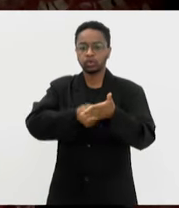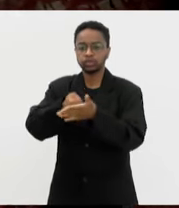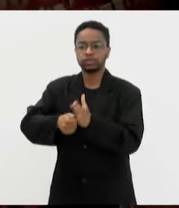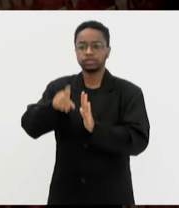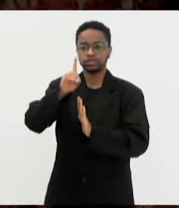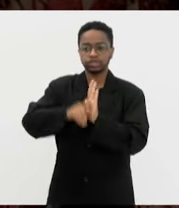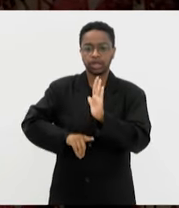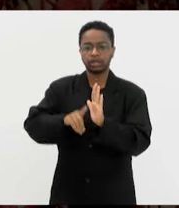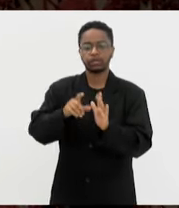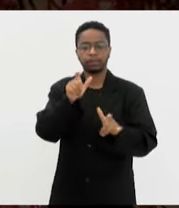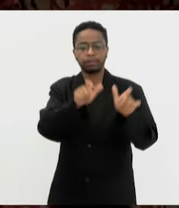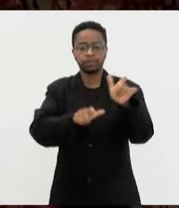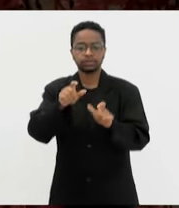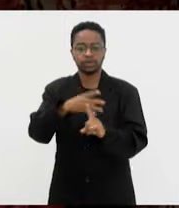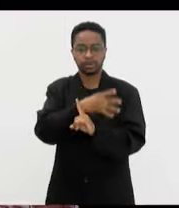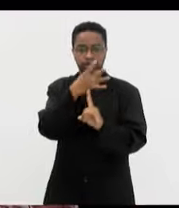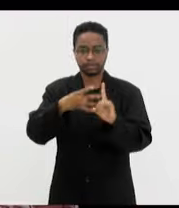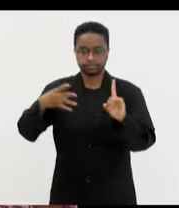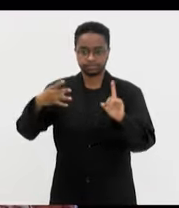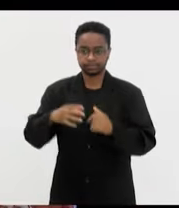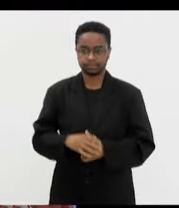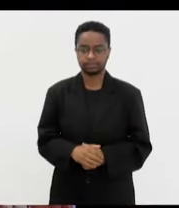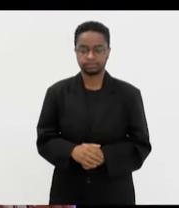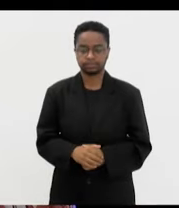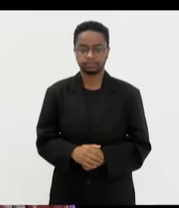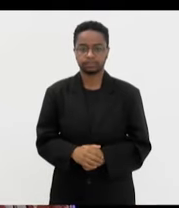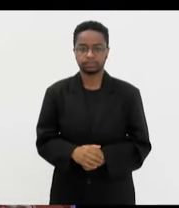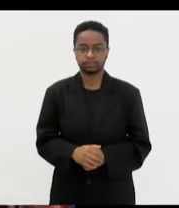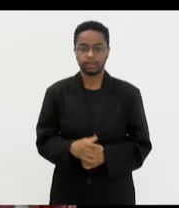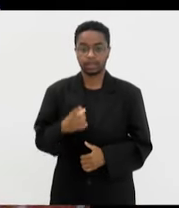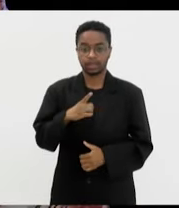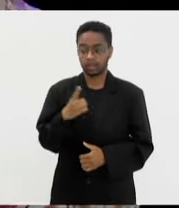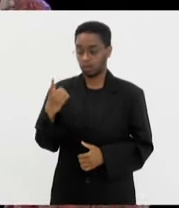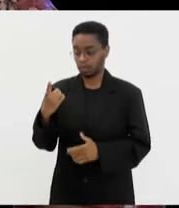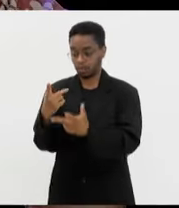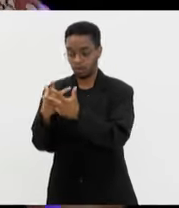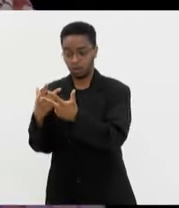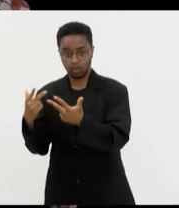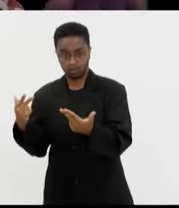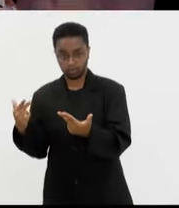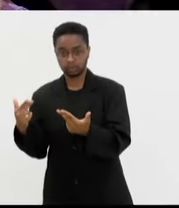pessoas LGBTQIA+. Entre uma coisa